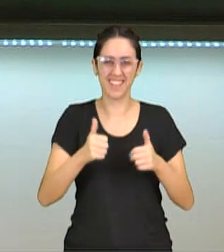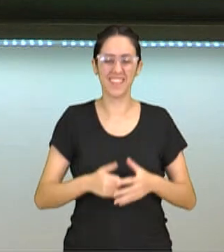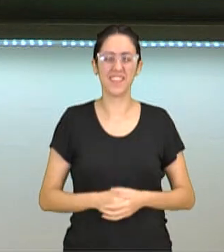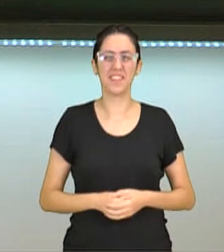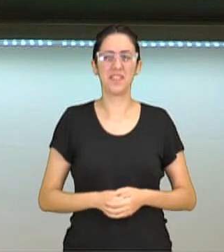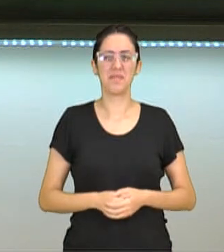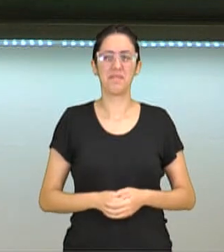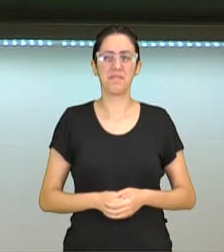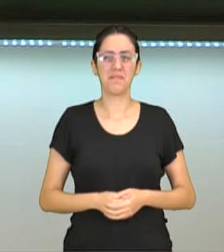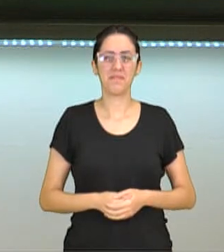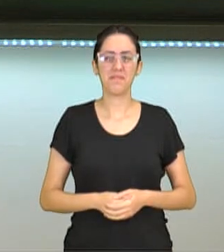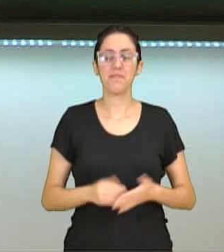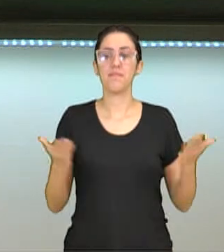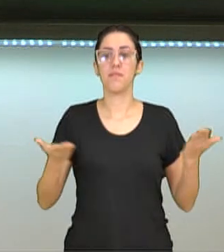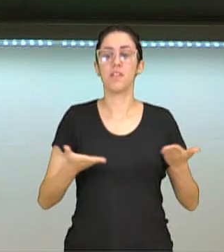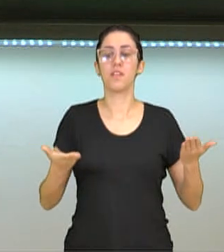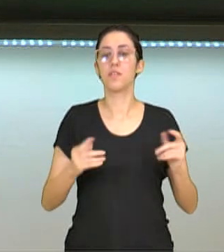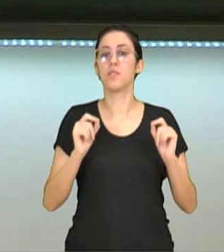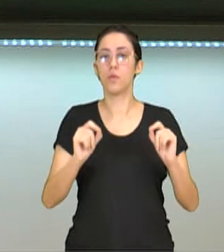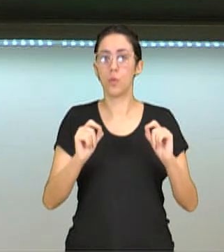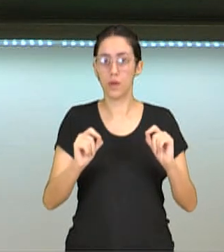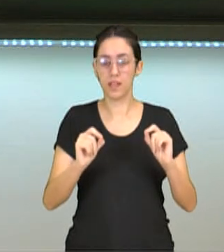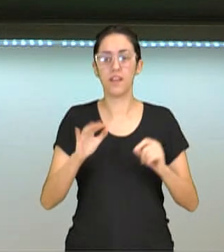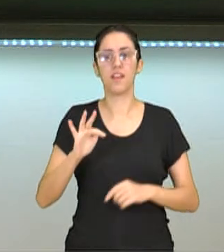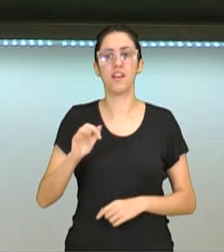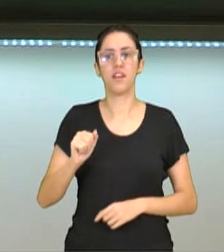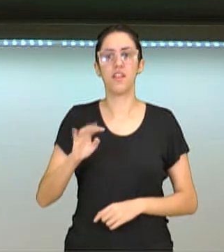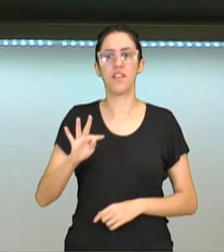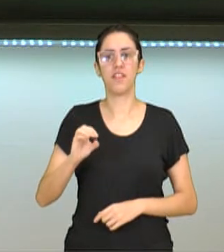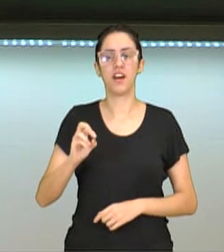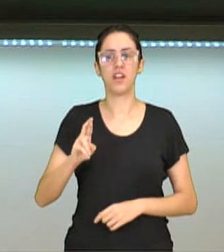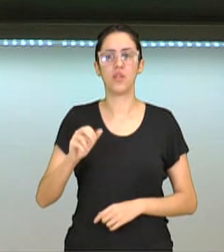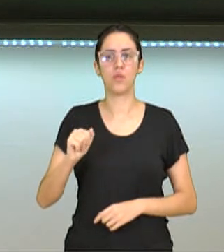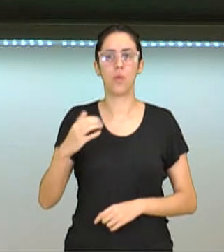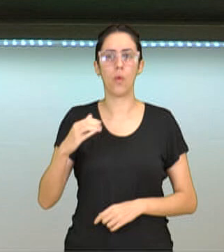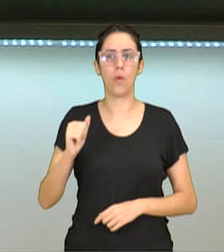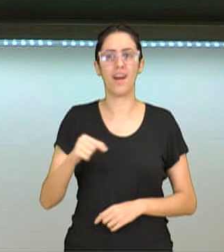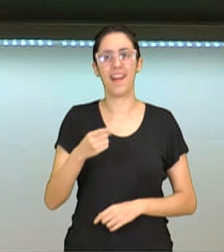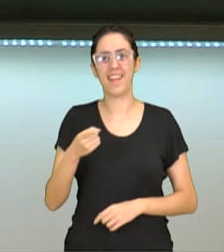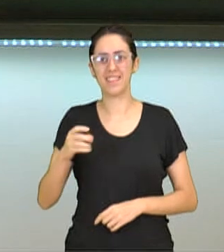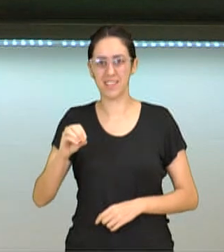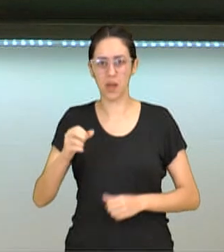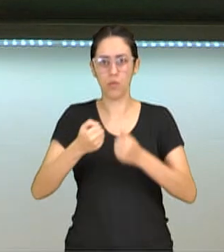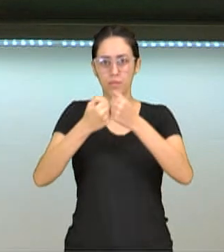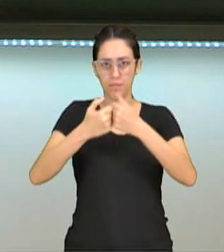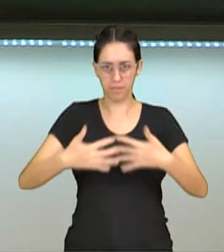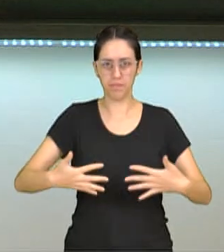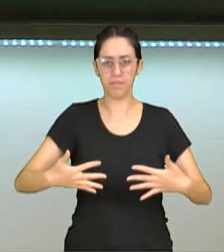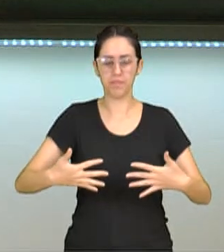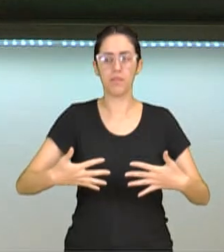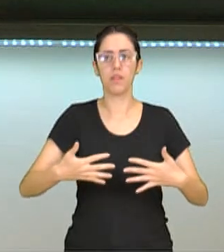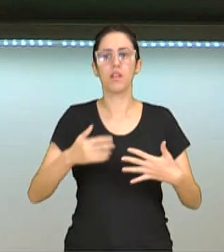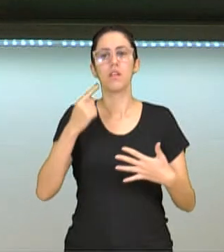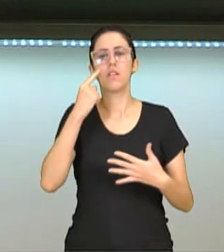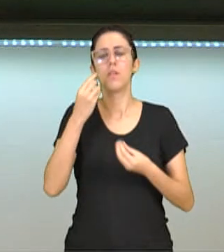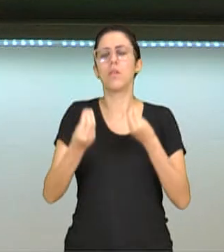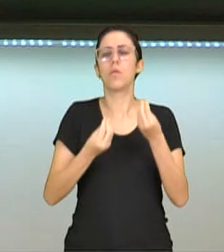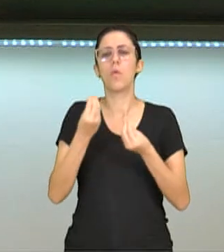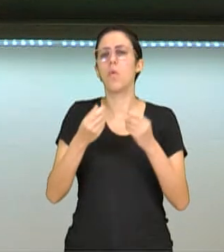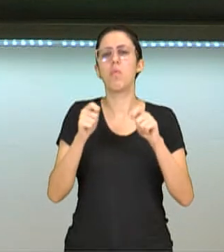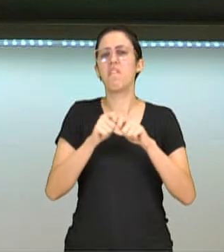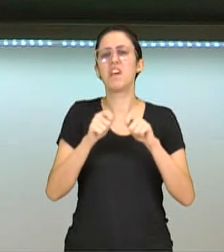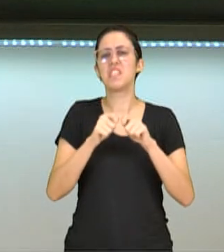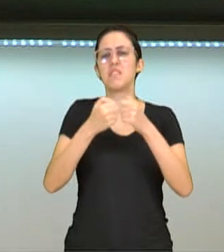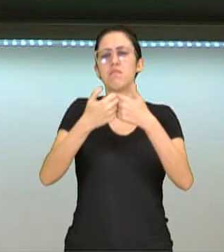muito bem. Hoje nós vamos trabalhar com a fatoração, mas de uma forma um pouco diferente. Nós vamos ver a aplicação de